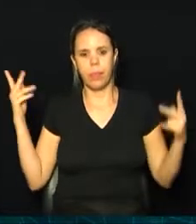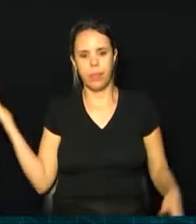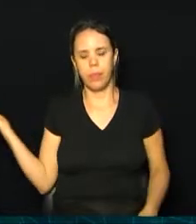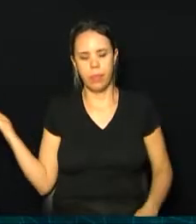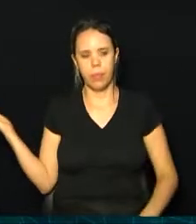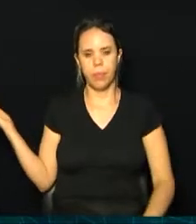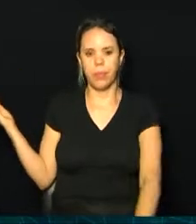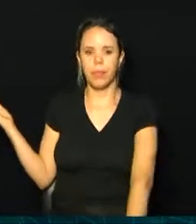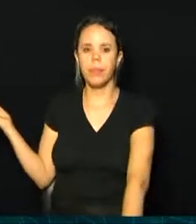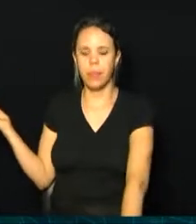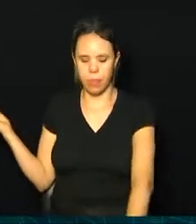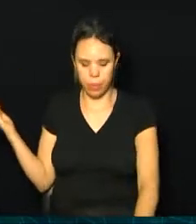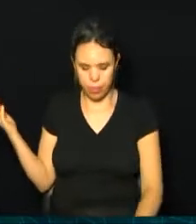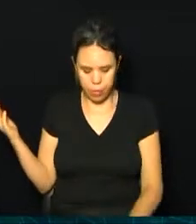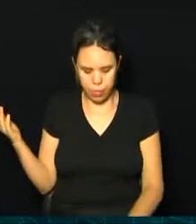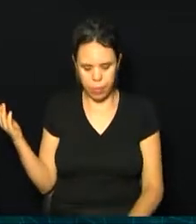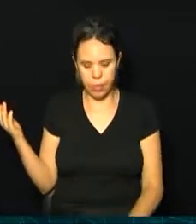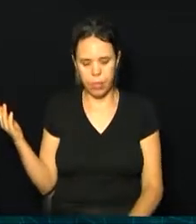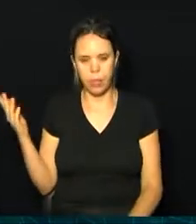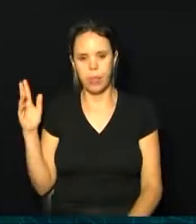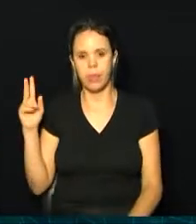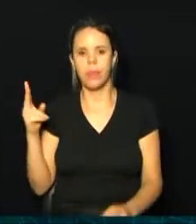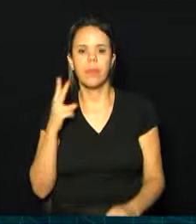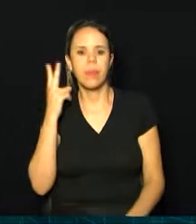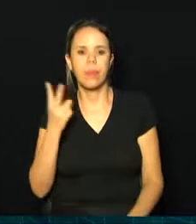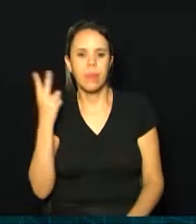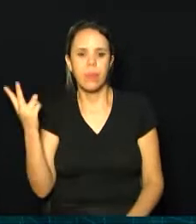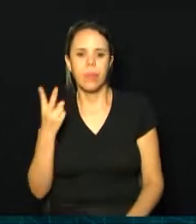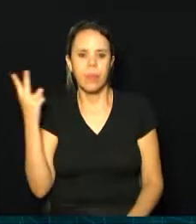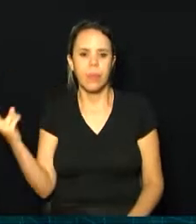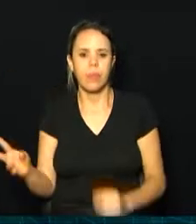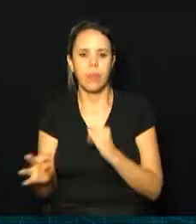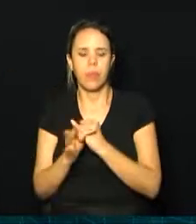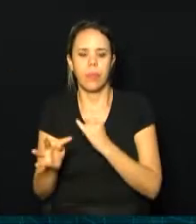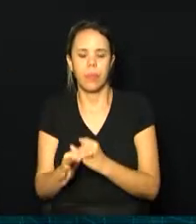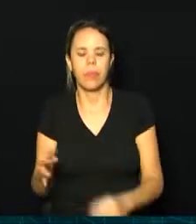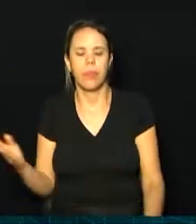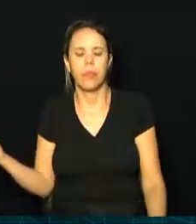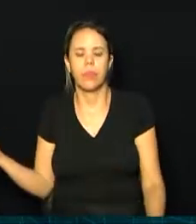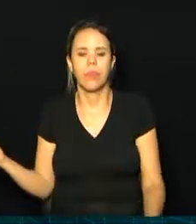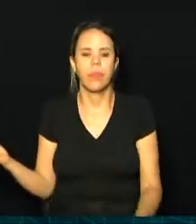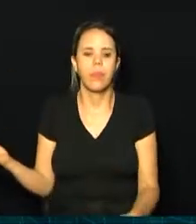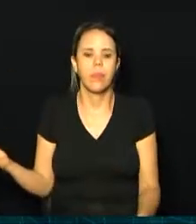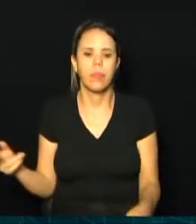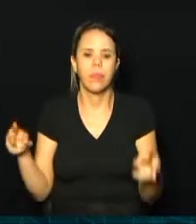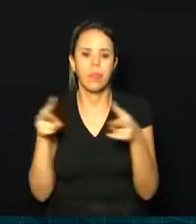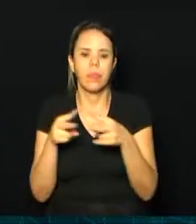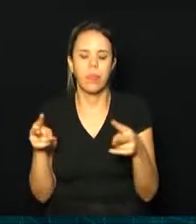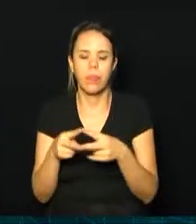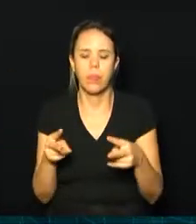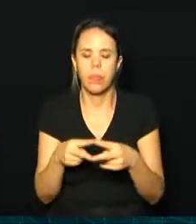Hortolândia, 751 mortes, Valinhos, 415, Itatiba, 325,